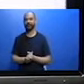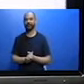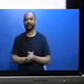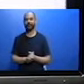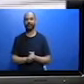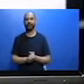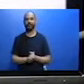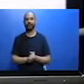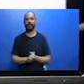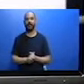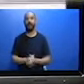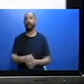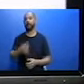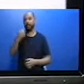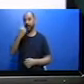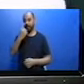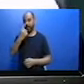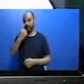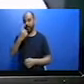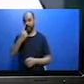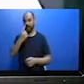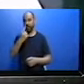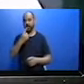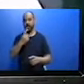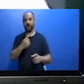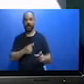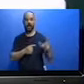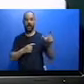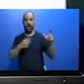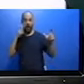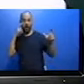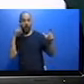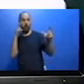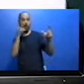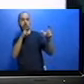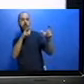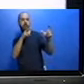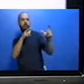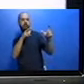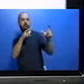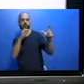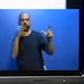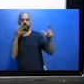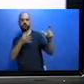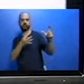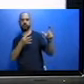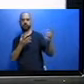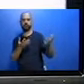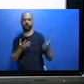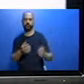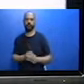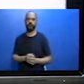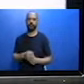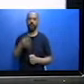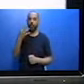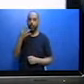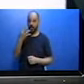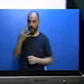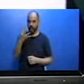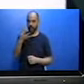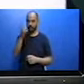do leitor número 4 assinale as alternativas corretas